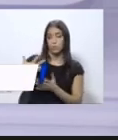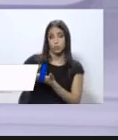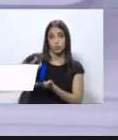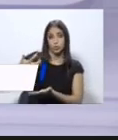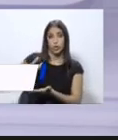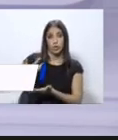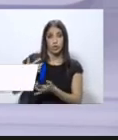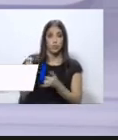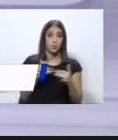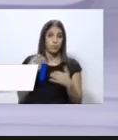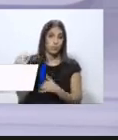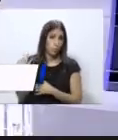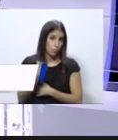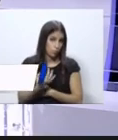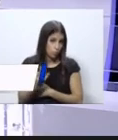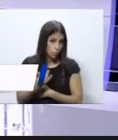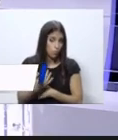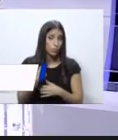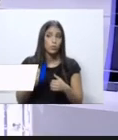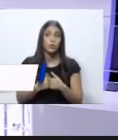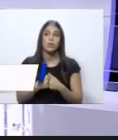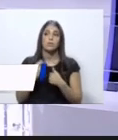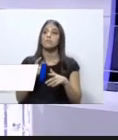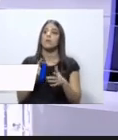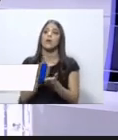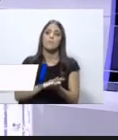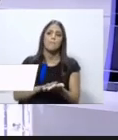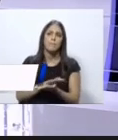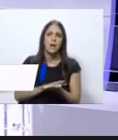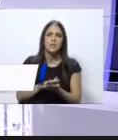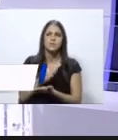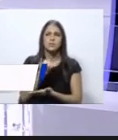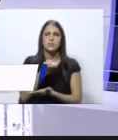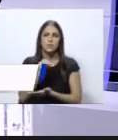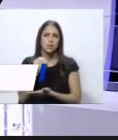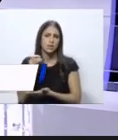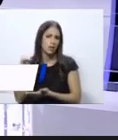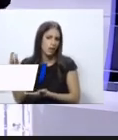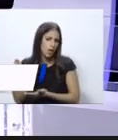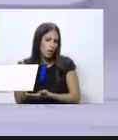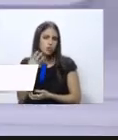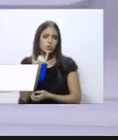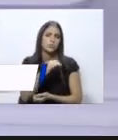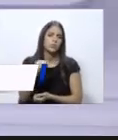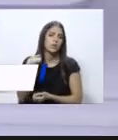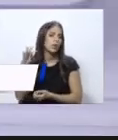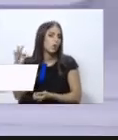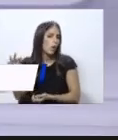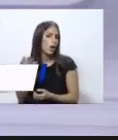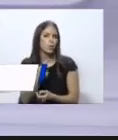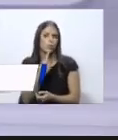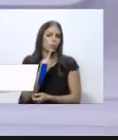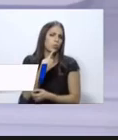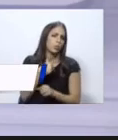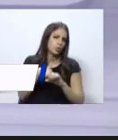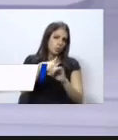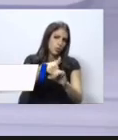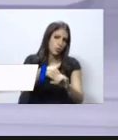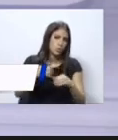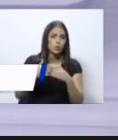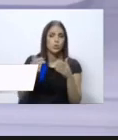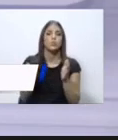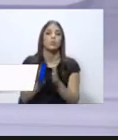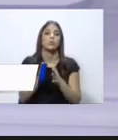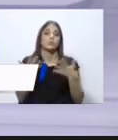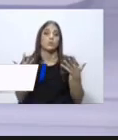base investimentos em jogadores de primeira liga, 2003, 2004, são muitos jogadores. Nem todos chegaram ao mais